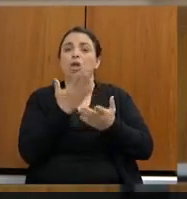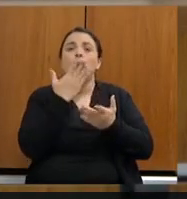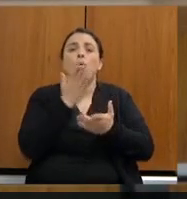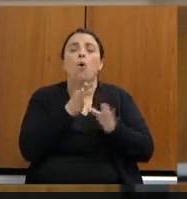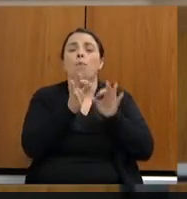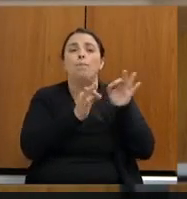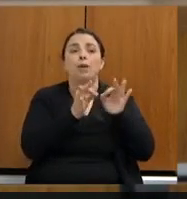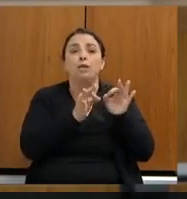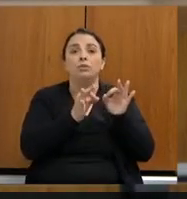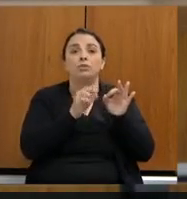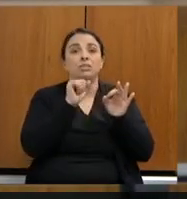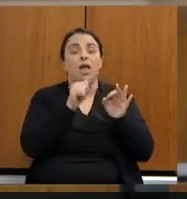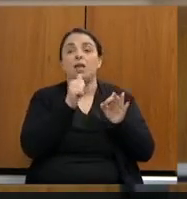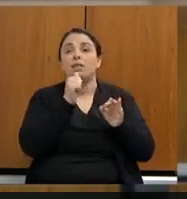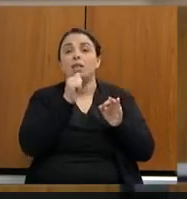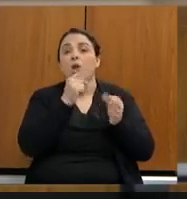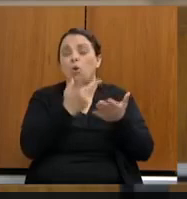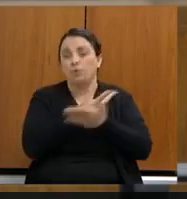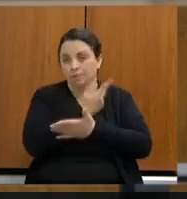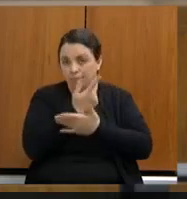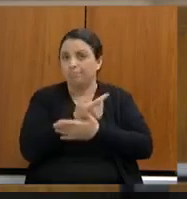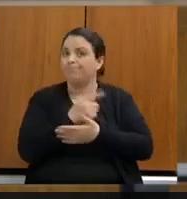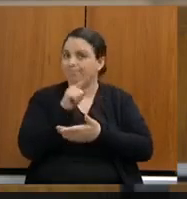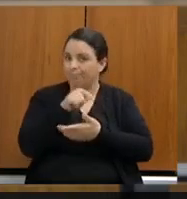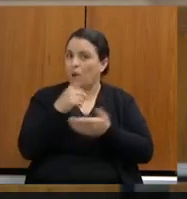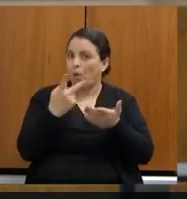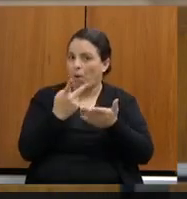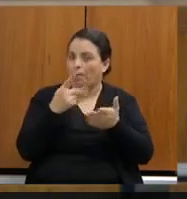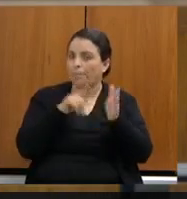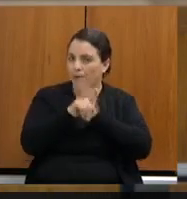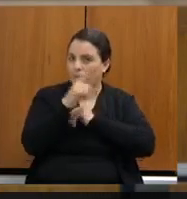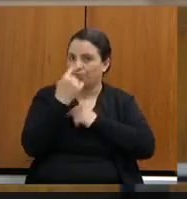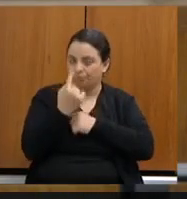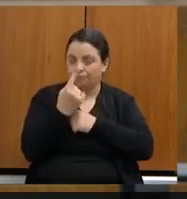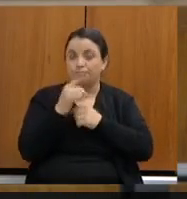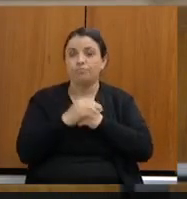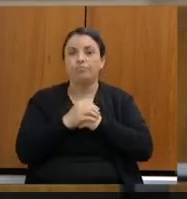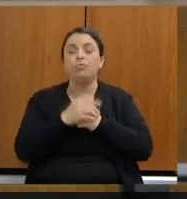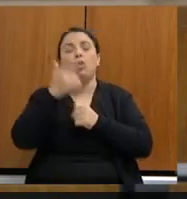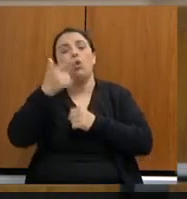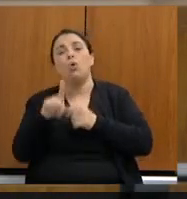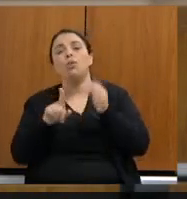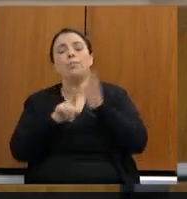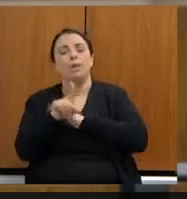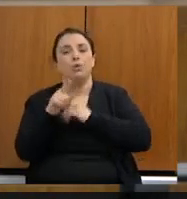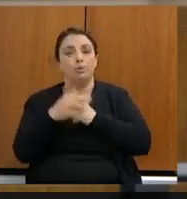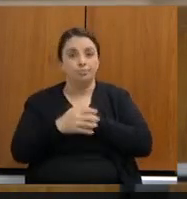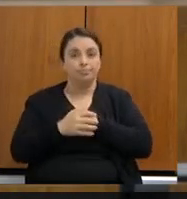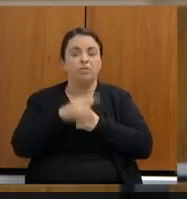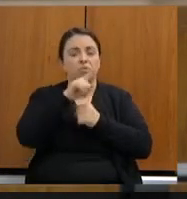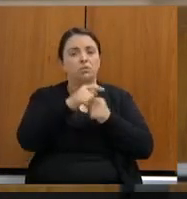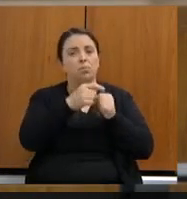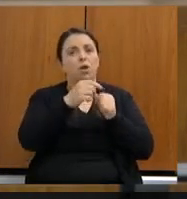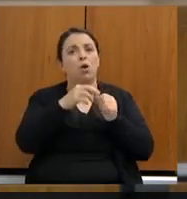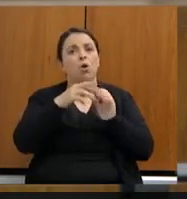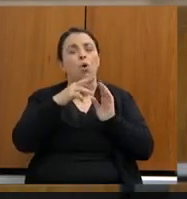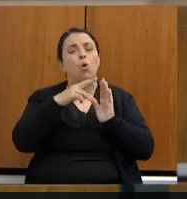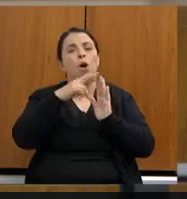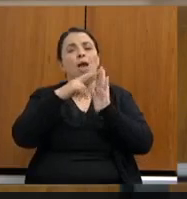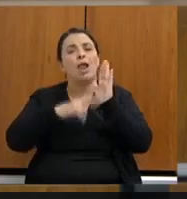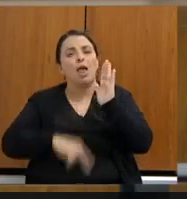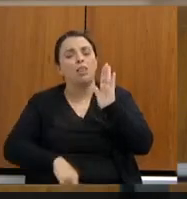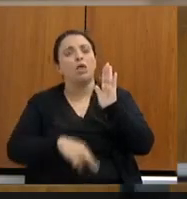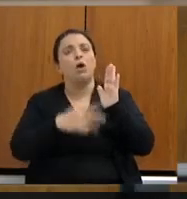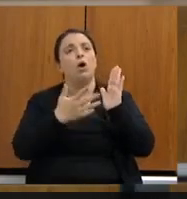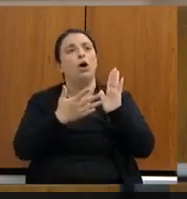elas não acontecem Essa é uma das questões um relatório apresentado aqui para a nossa